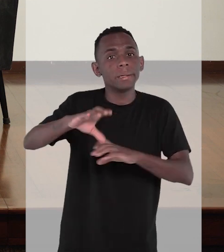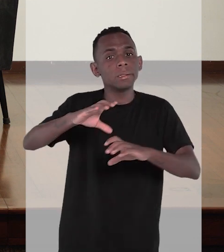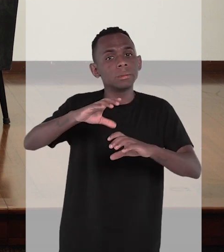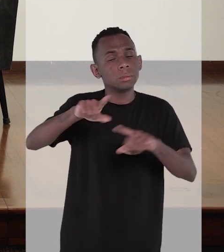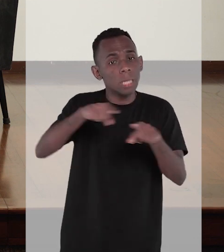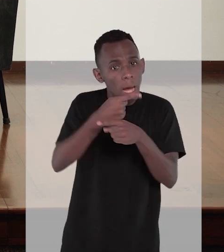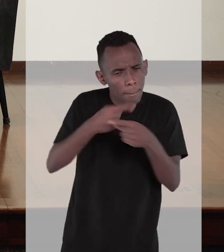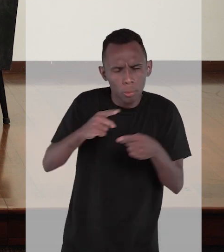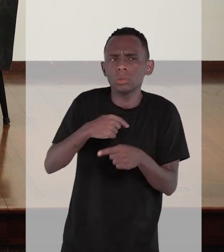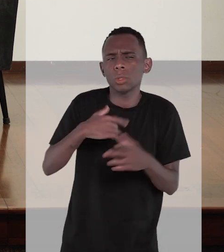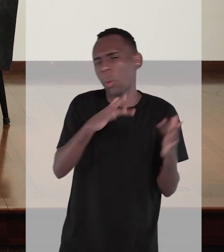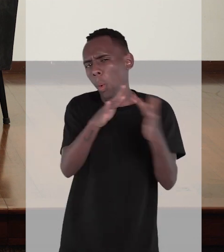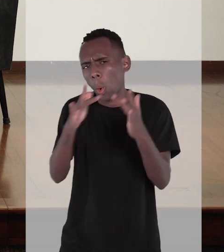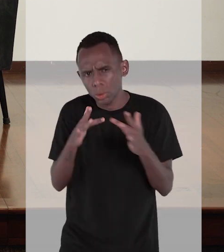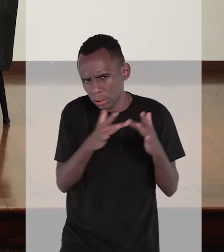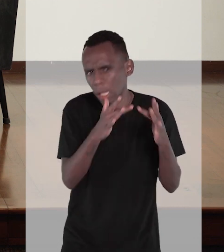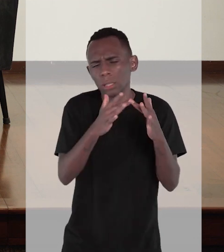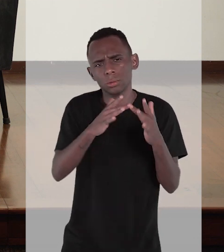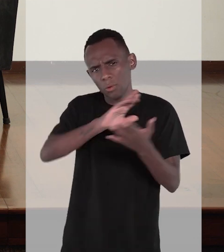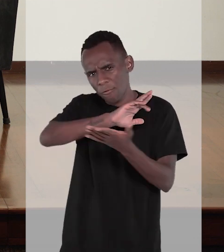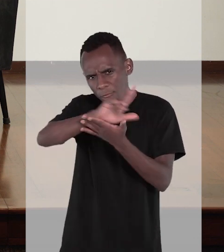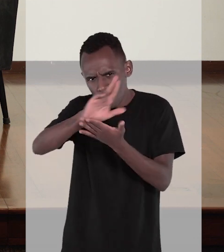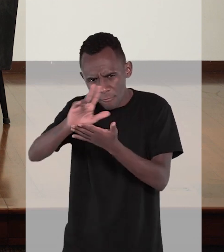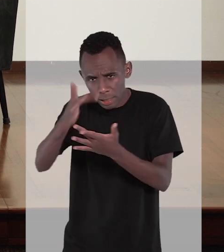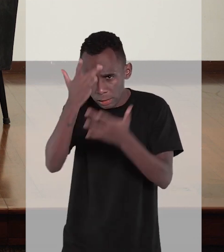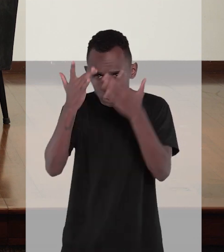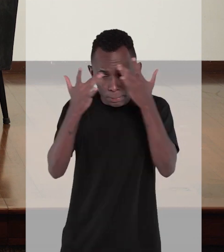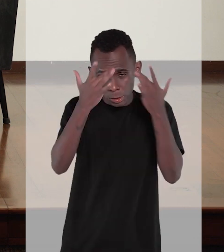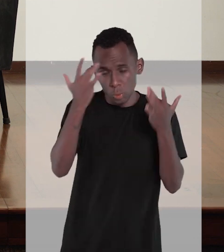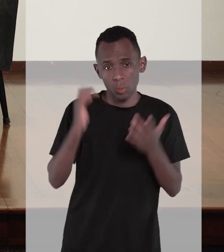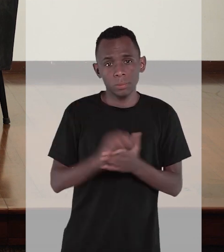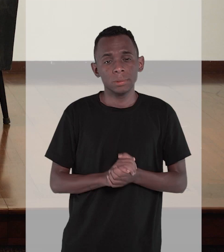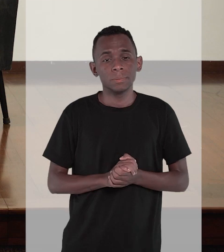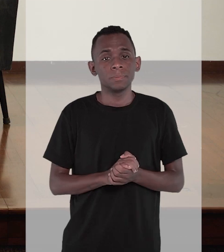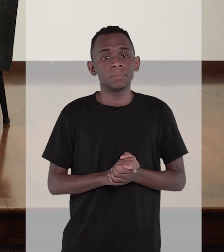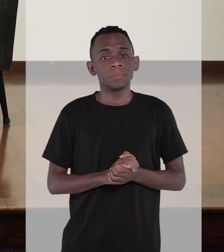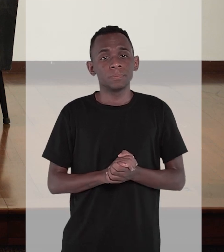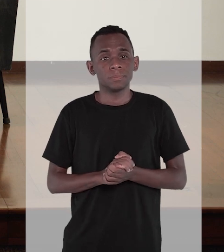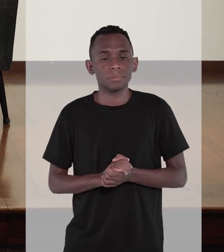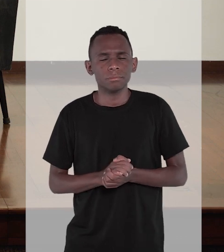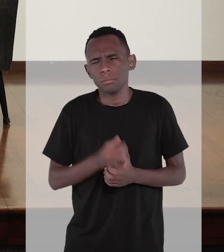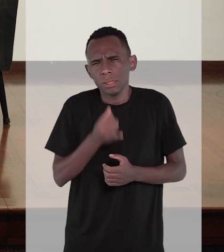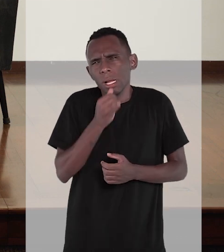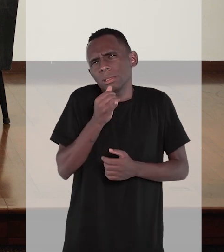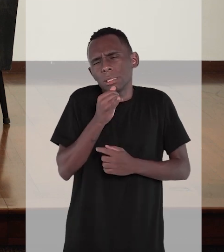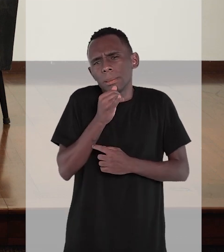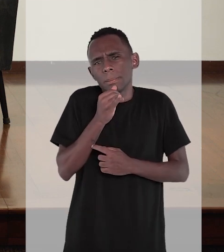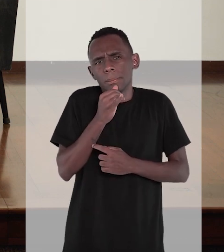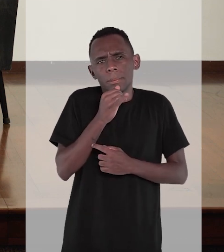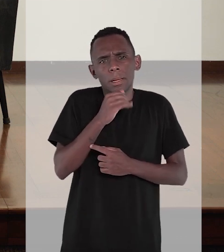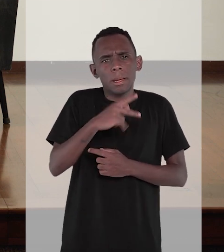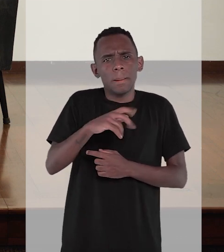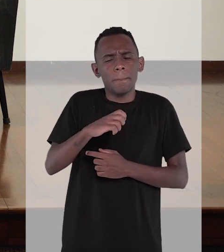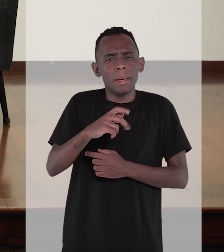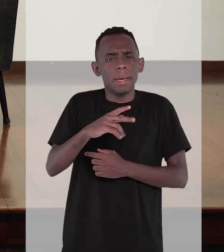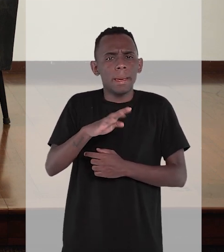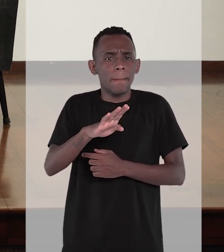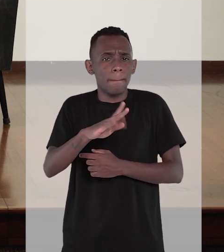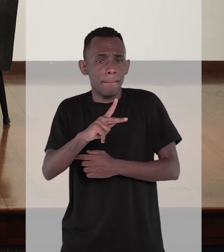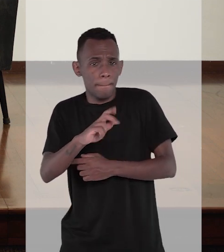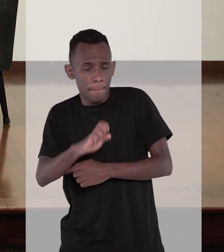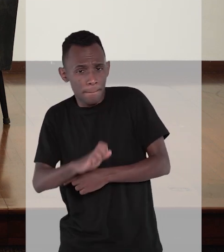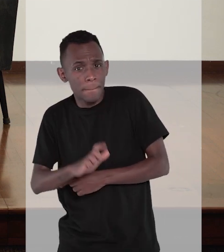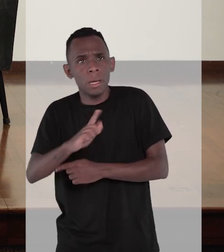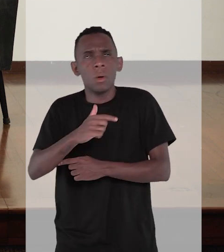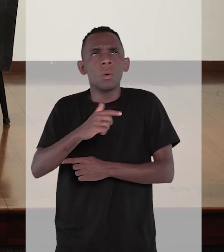música, então eu mais ou menos conheço muita gente, muita coisa, muitos percursos, né? Então, por exemplo, o